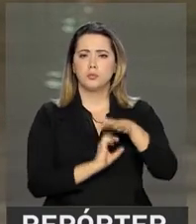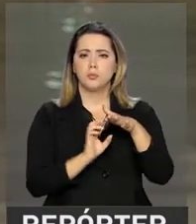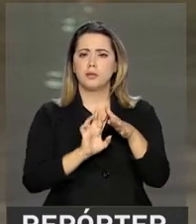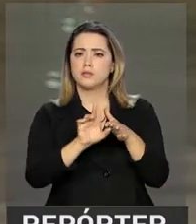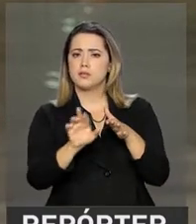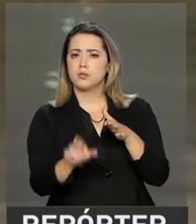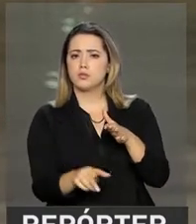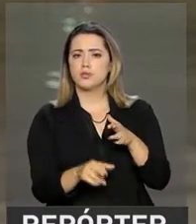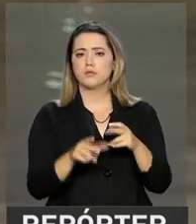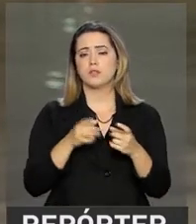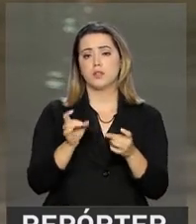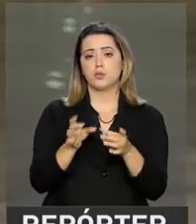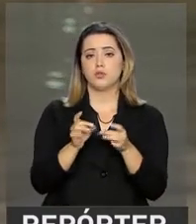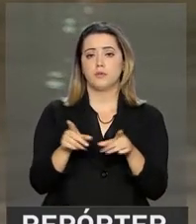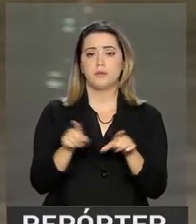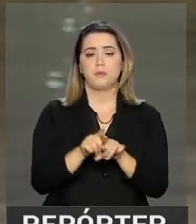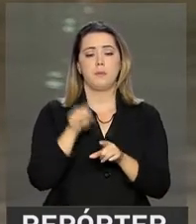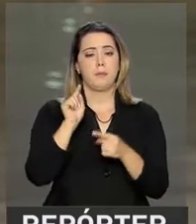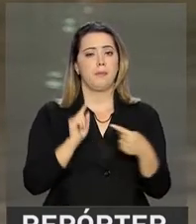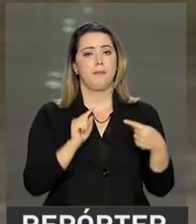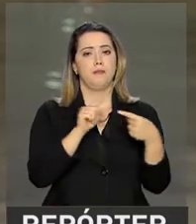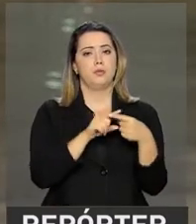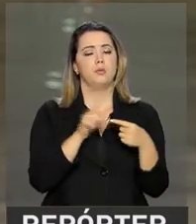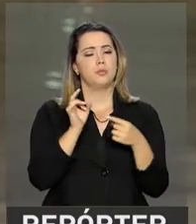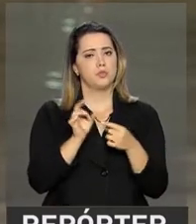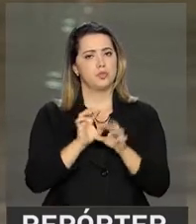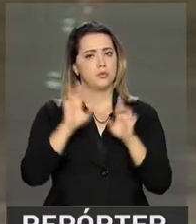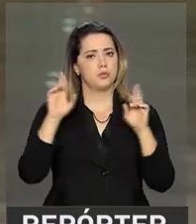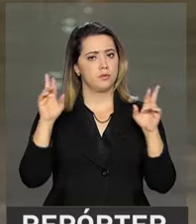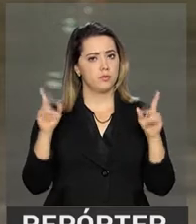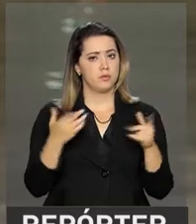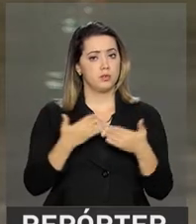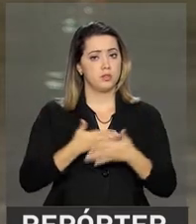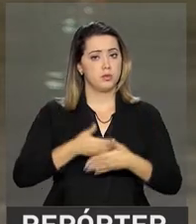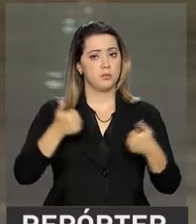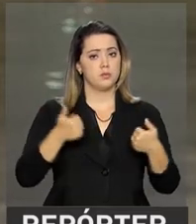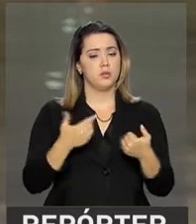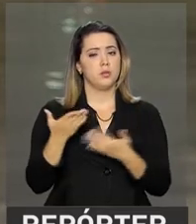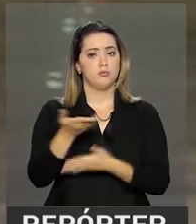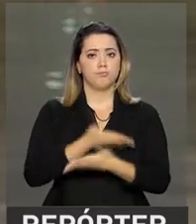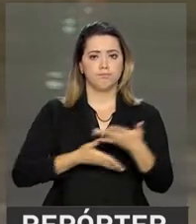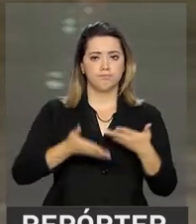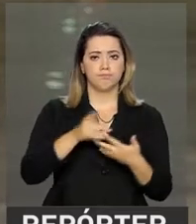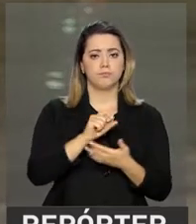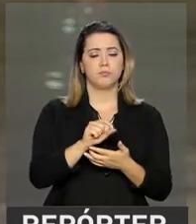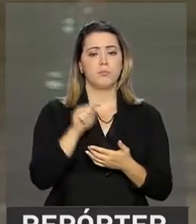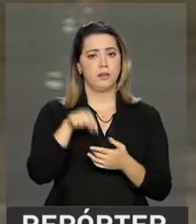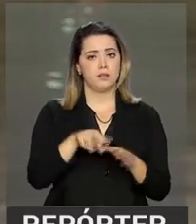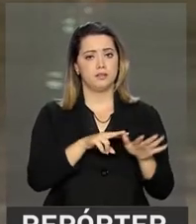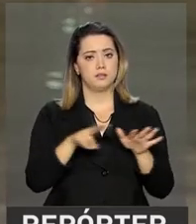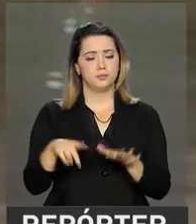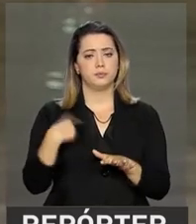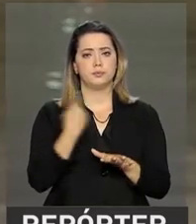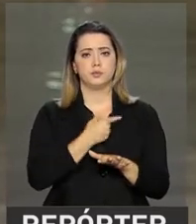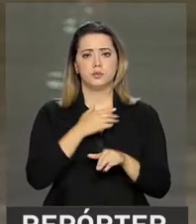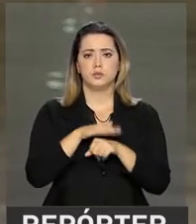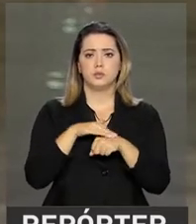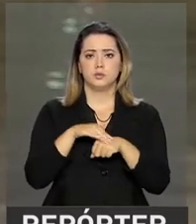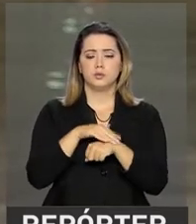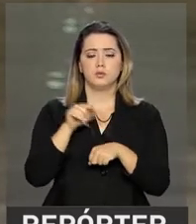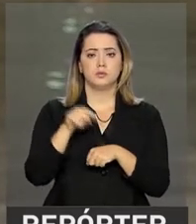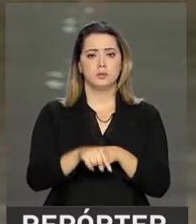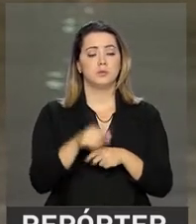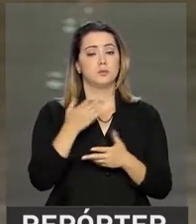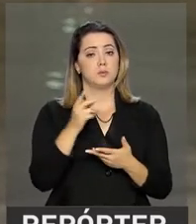porte a meta é diversificar e ampliar os negócios e nesta semana nós conversamos aqui na tv nbr